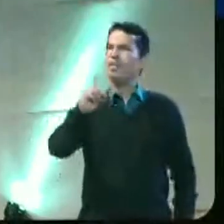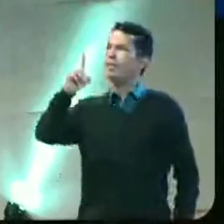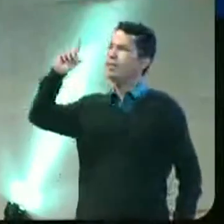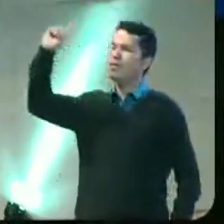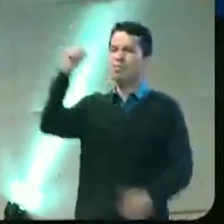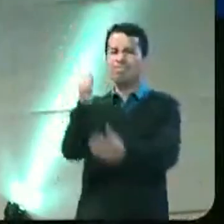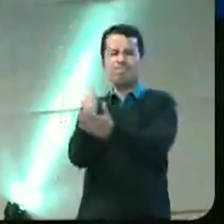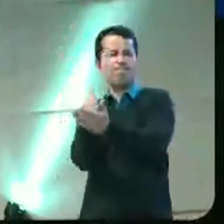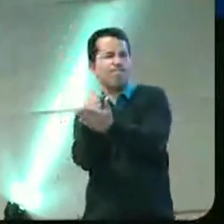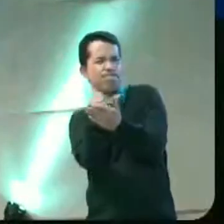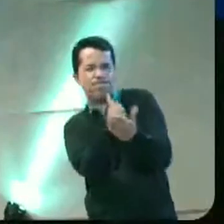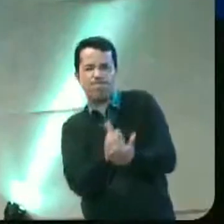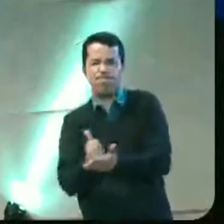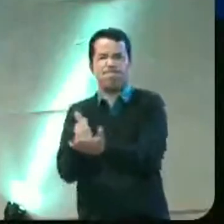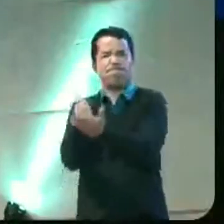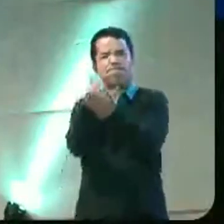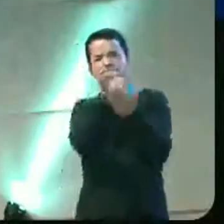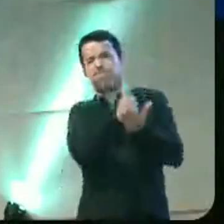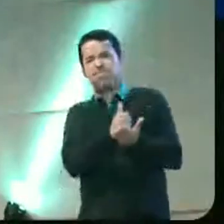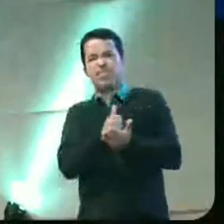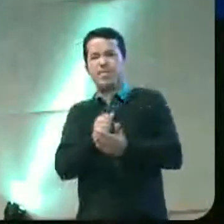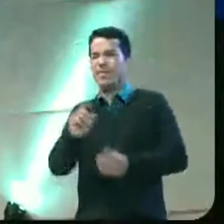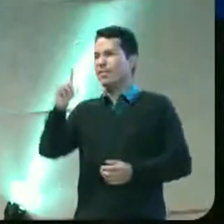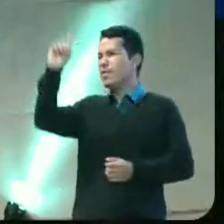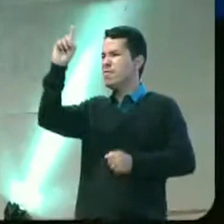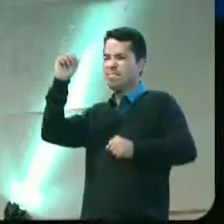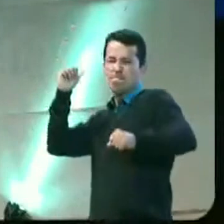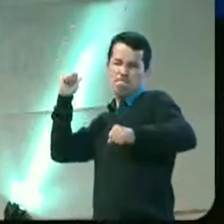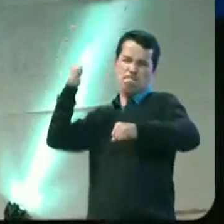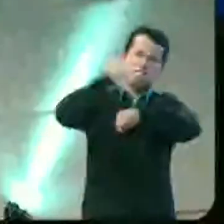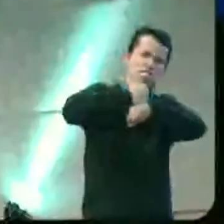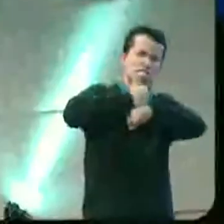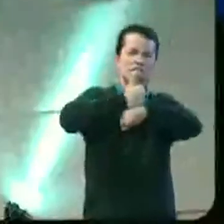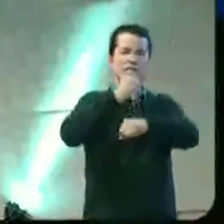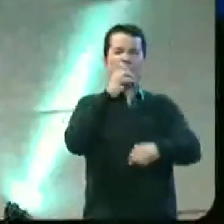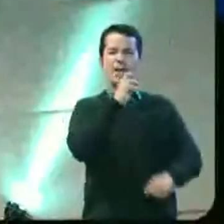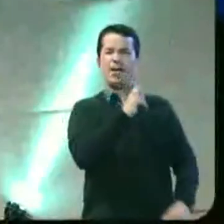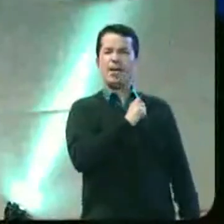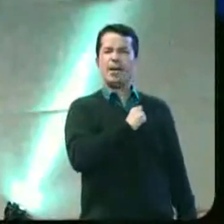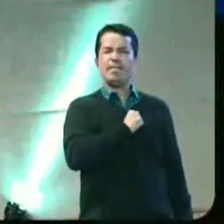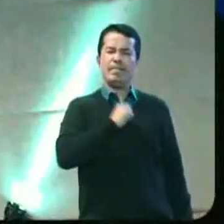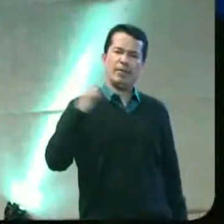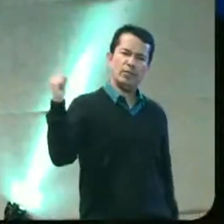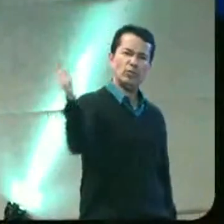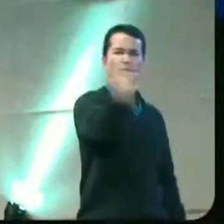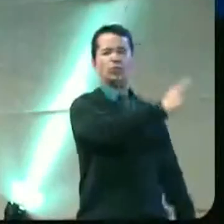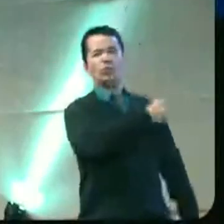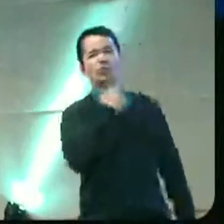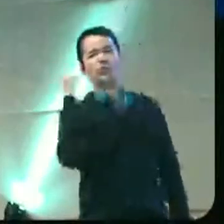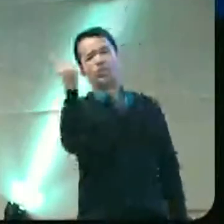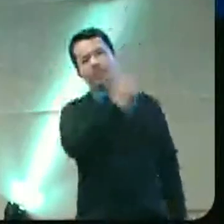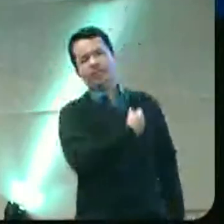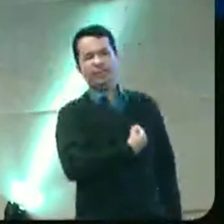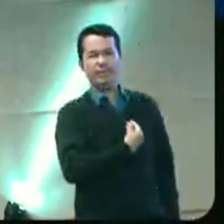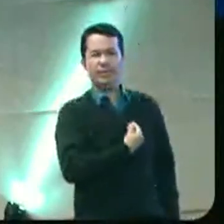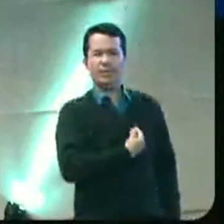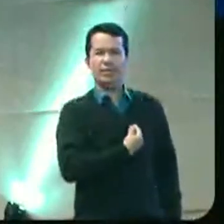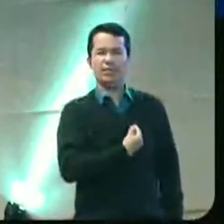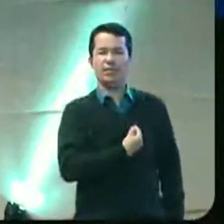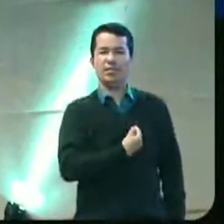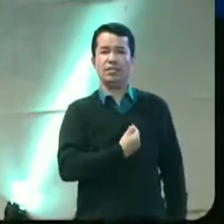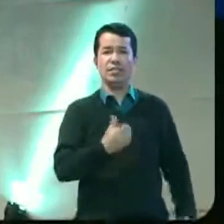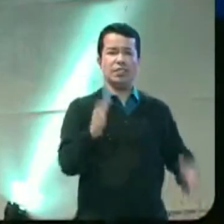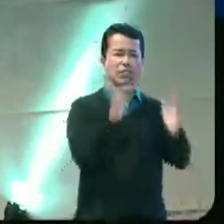controle de todas as coisas, soberano, nos amando. E com Ele, no nosso barco,